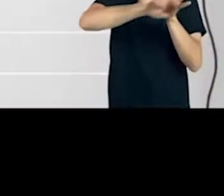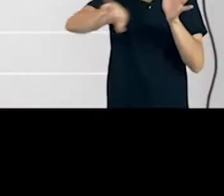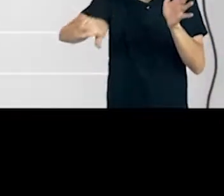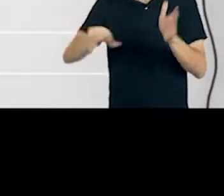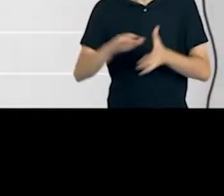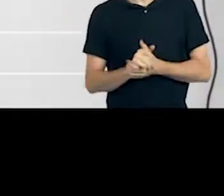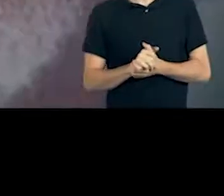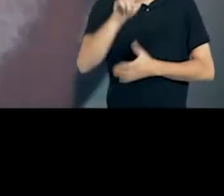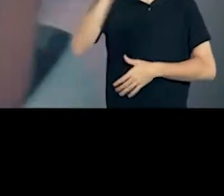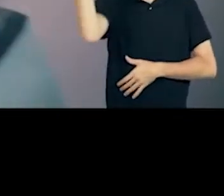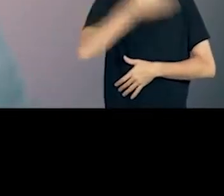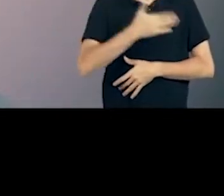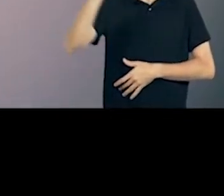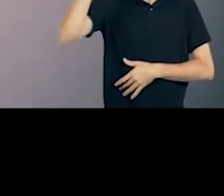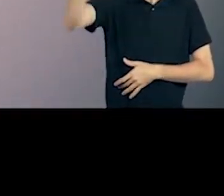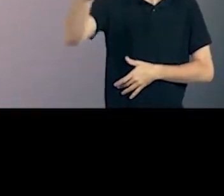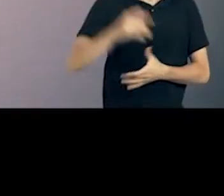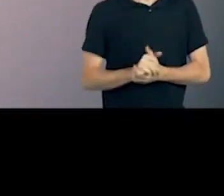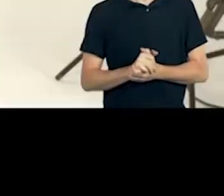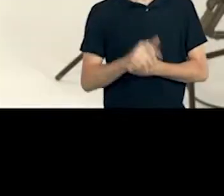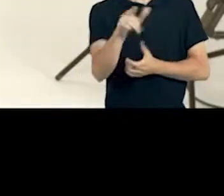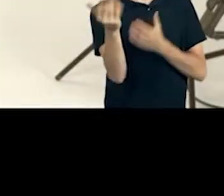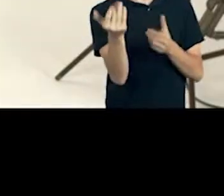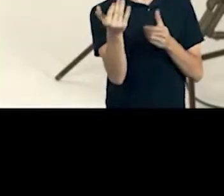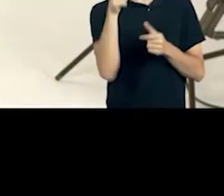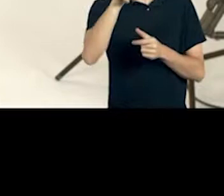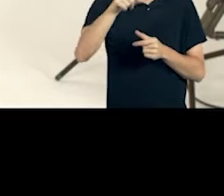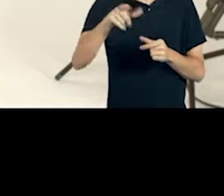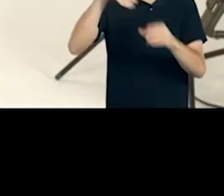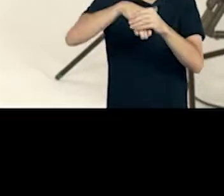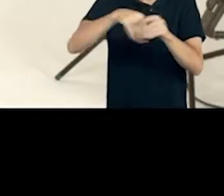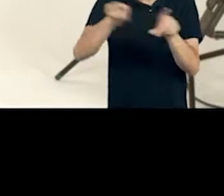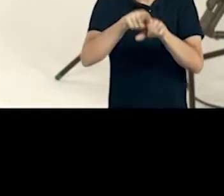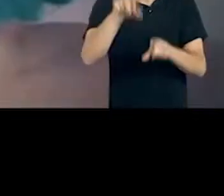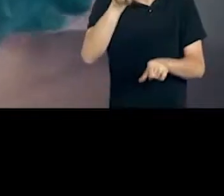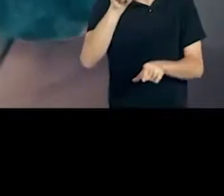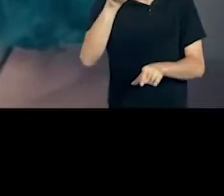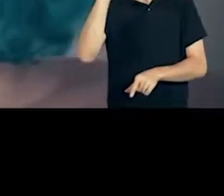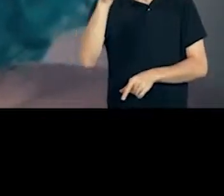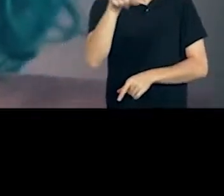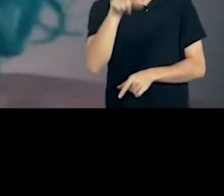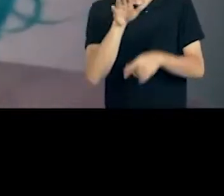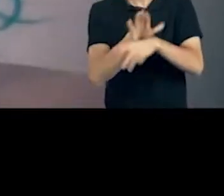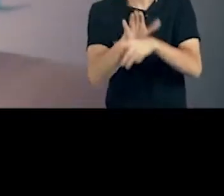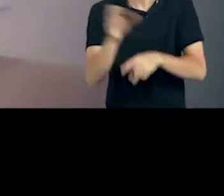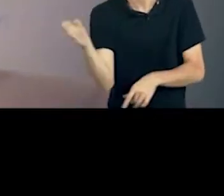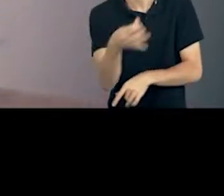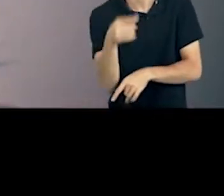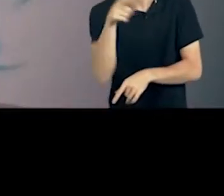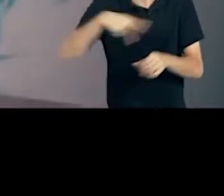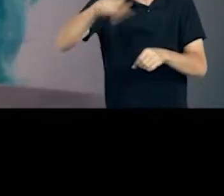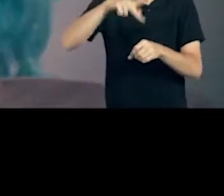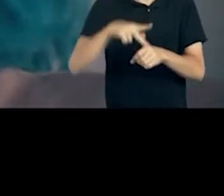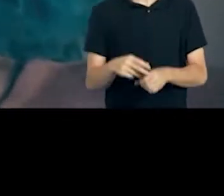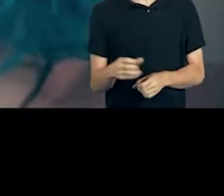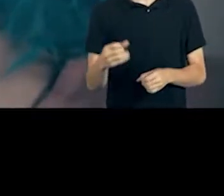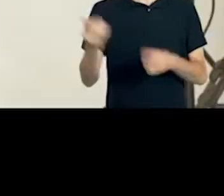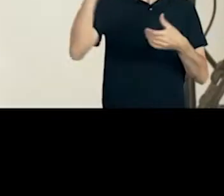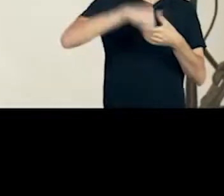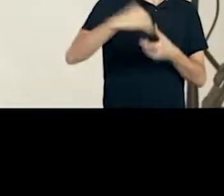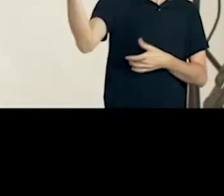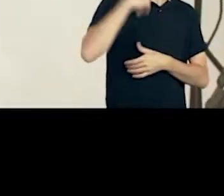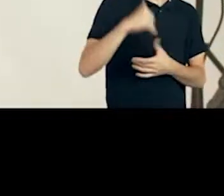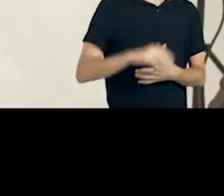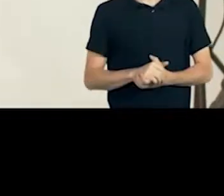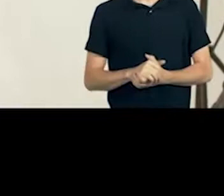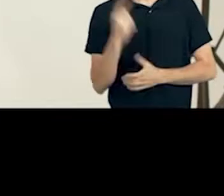sem diversidade. Aprovado! Próximo! Jovens que elegem e são eleitos ajudam a renovar o país. Tadeu, venha!